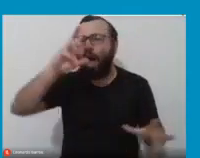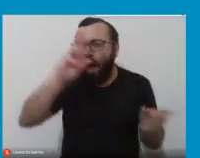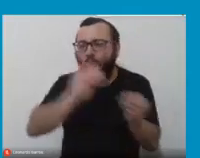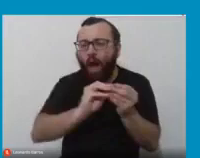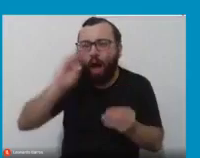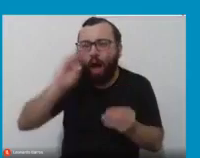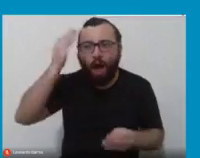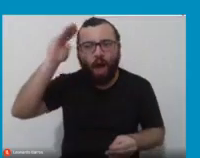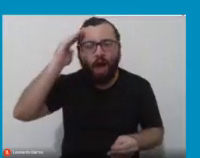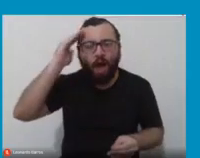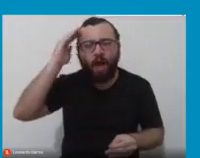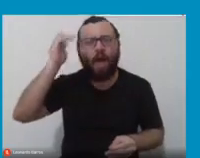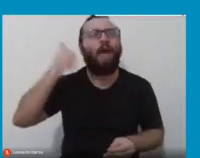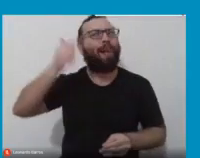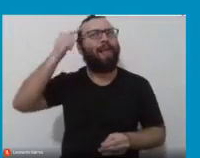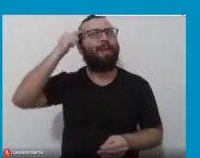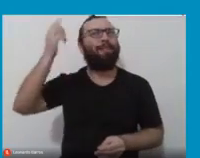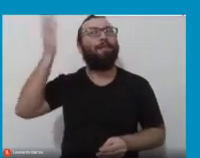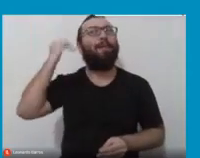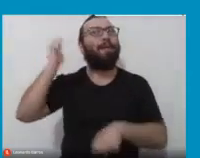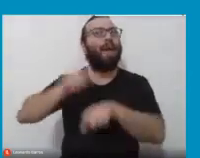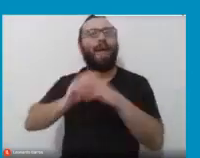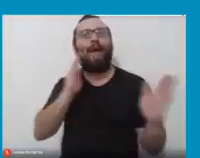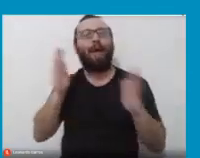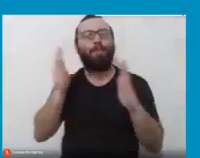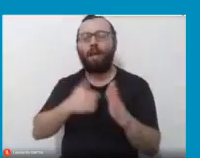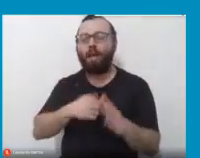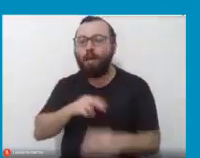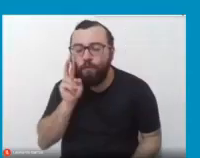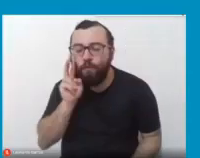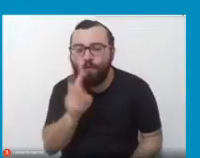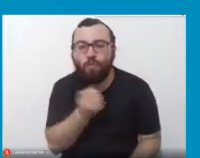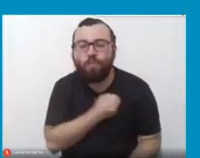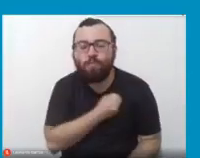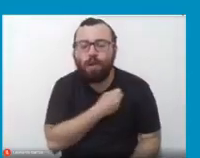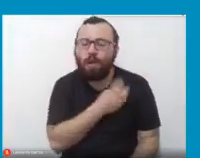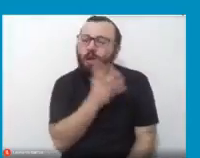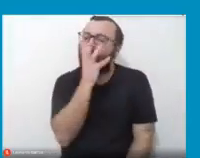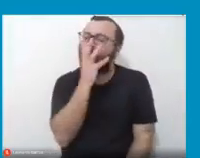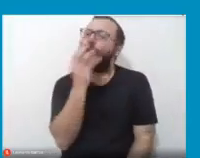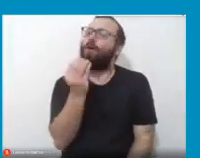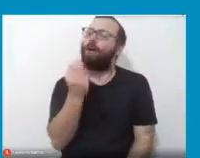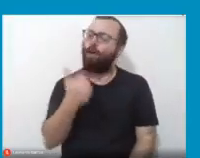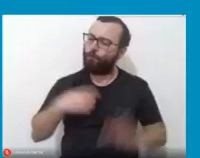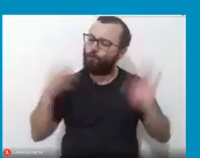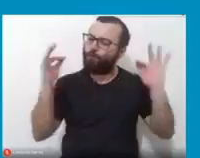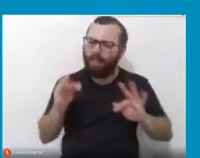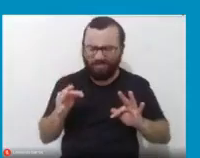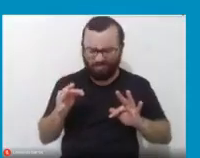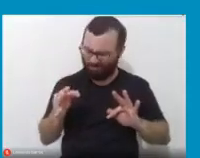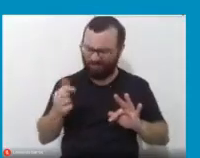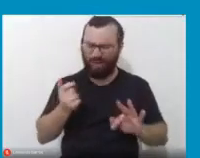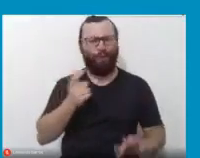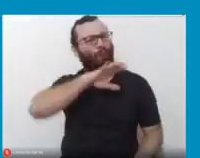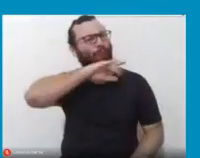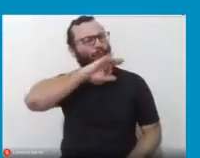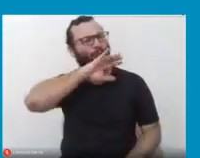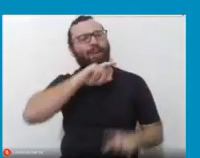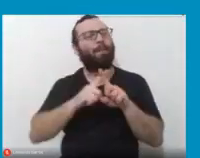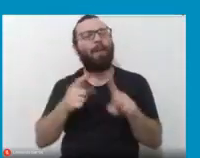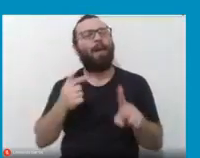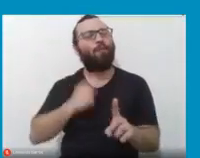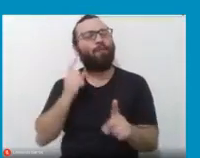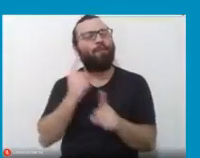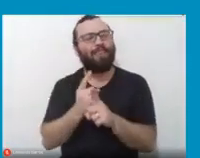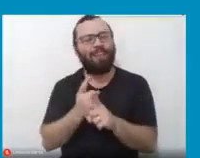época, quando eu encontrei os resultados, eu fiquei até feliz, eu falei assim, pô, mas eu estou feliz, é uma coisa ruim, né, mas eu encontrei, às